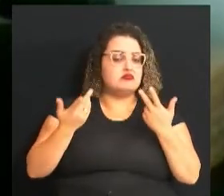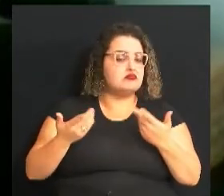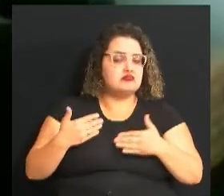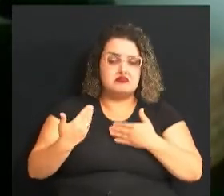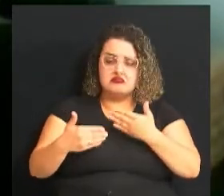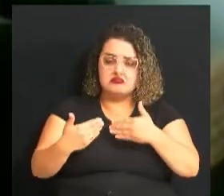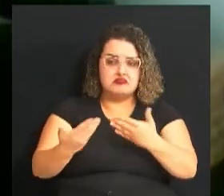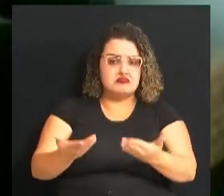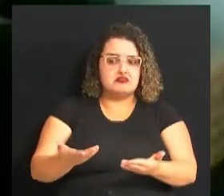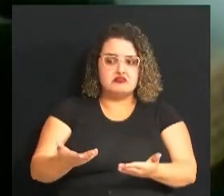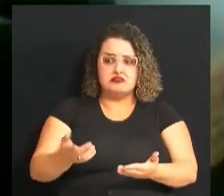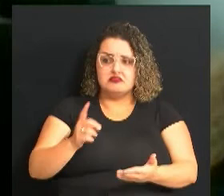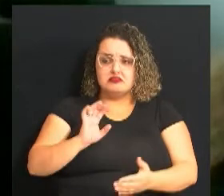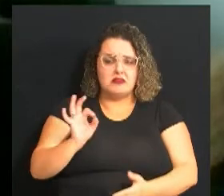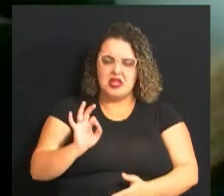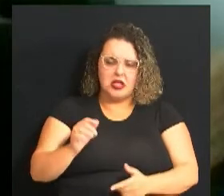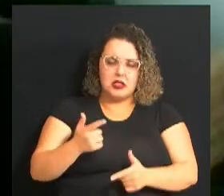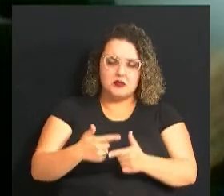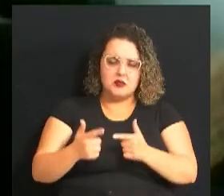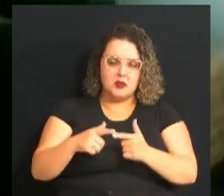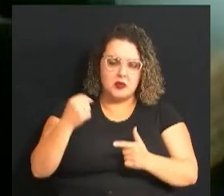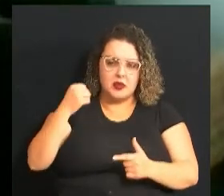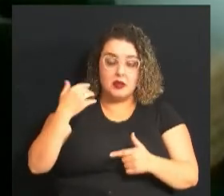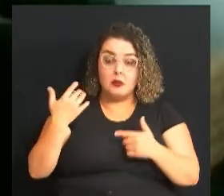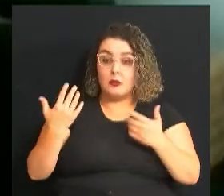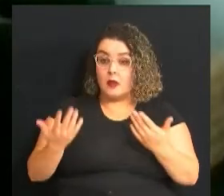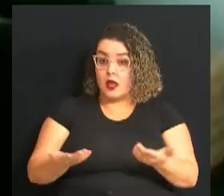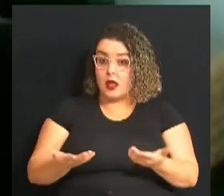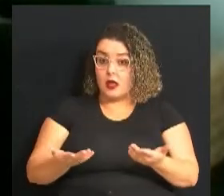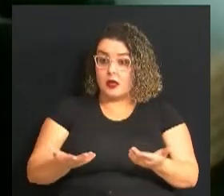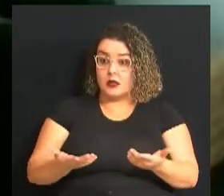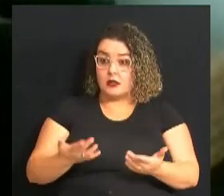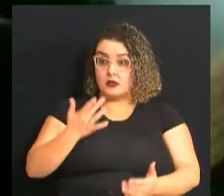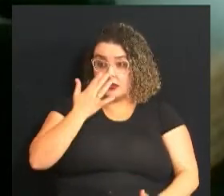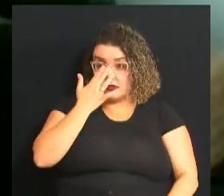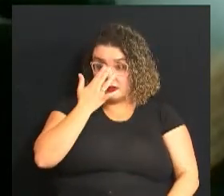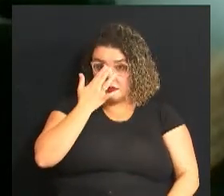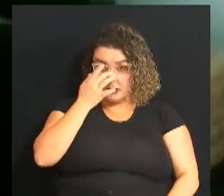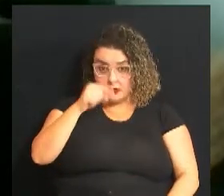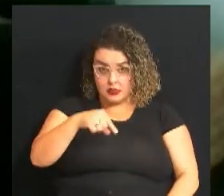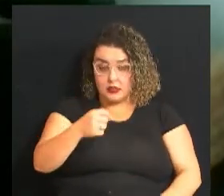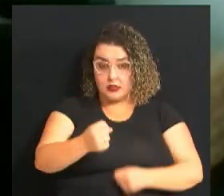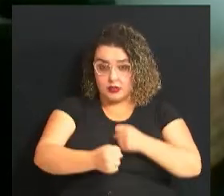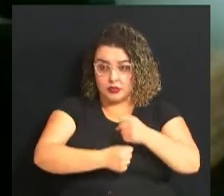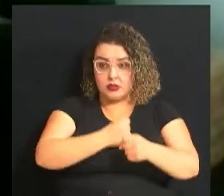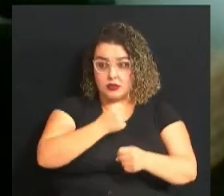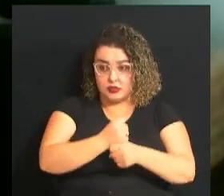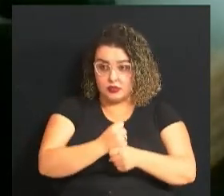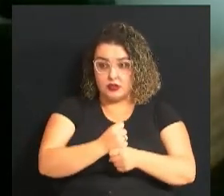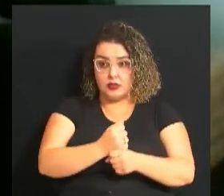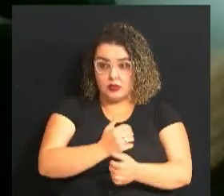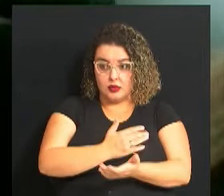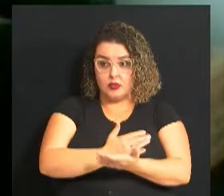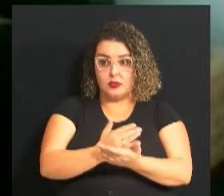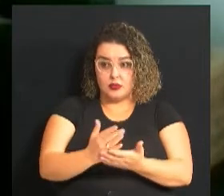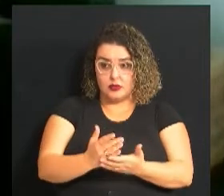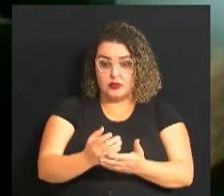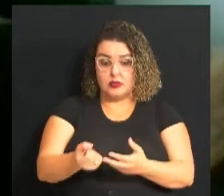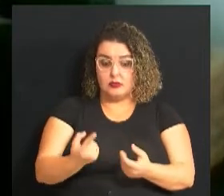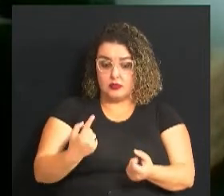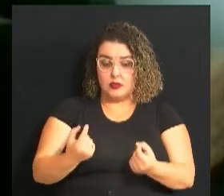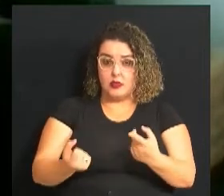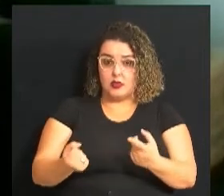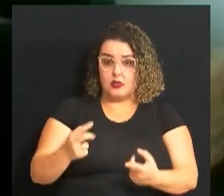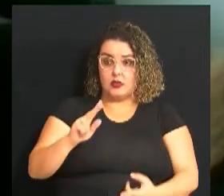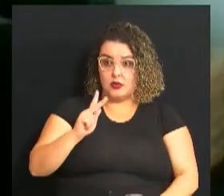sem maiores problemas. Mas a partir deste ano, que nós começamos a ter esses casos de hepatite de